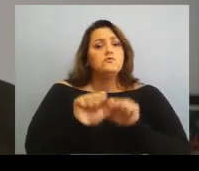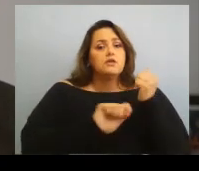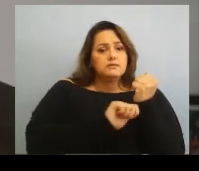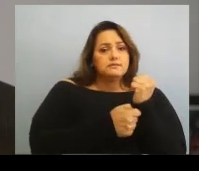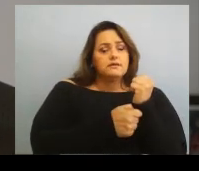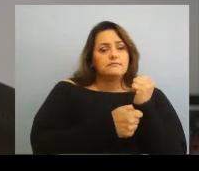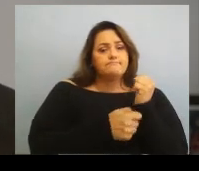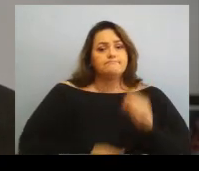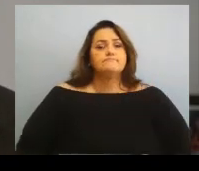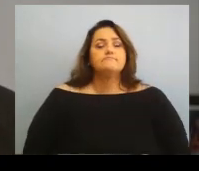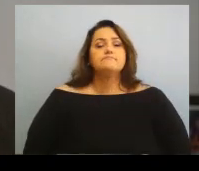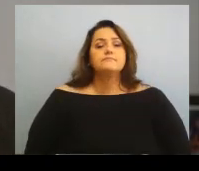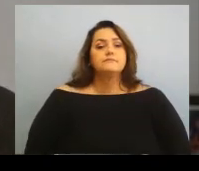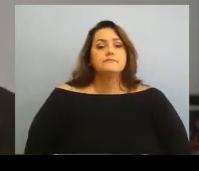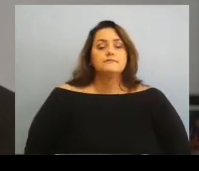à sua conveniência.